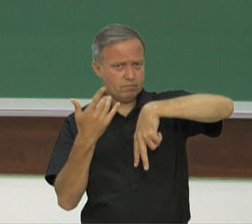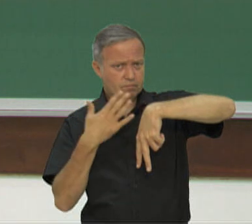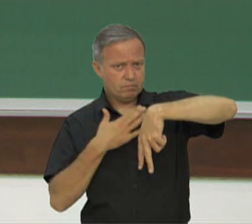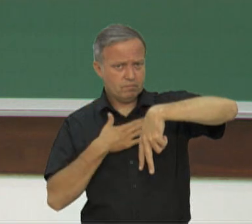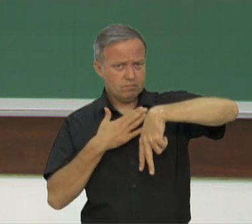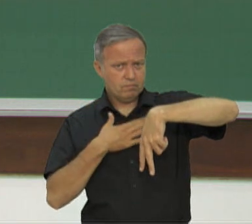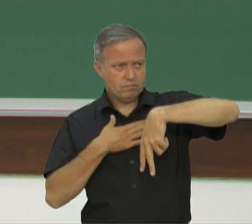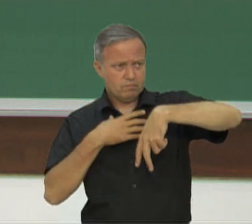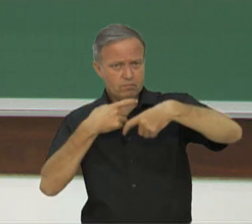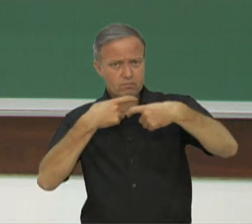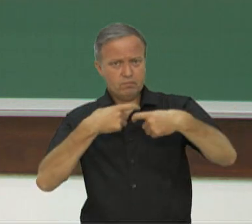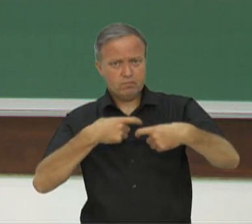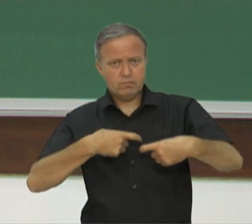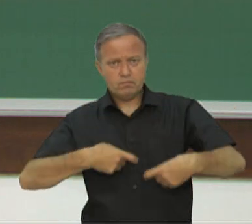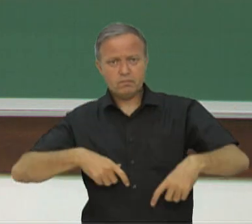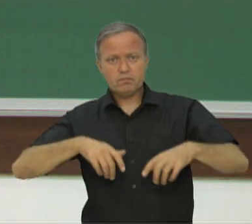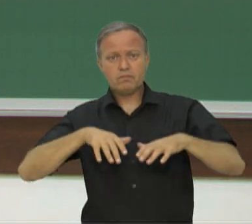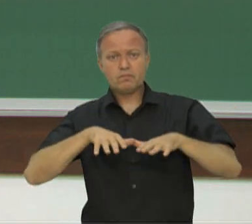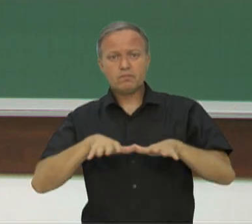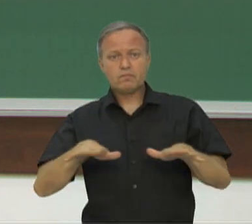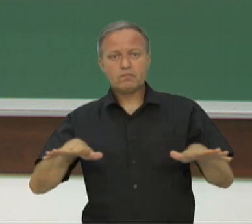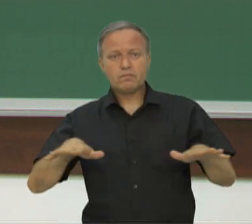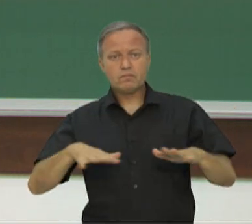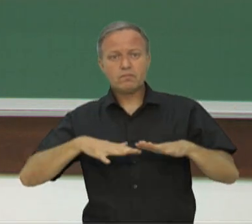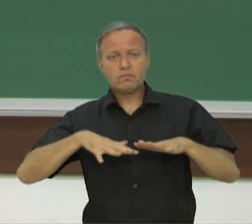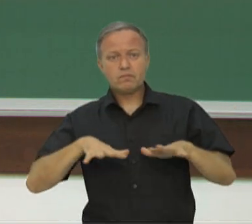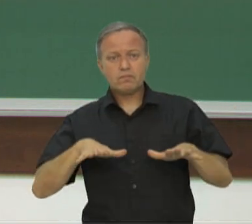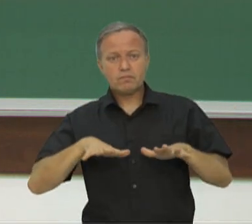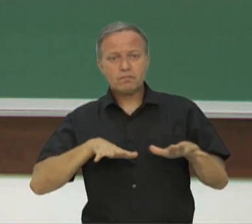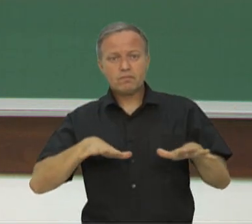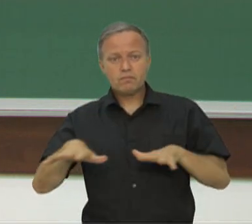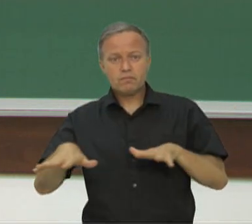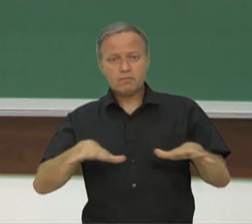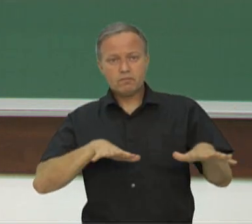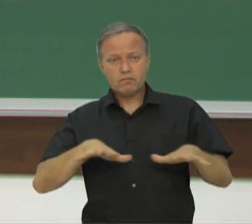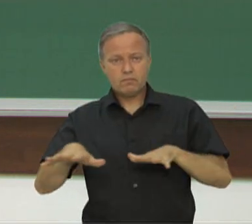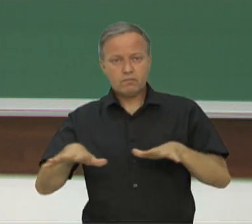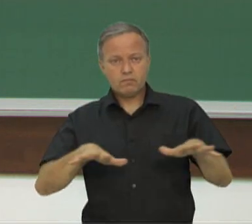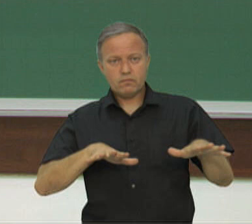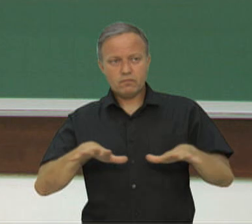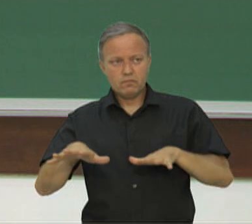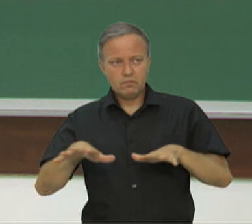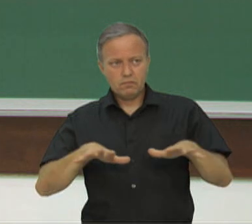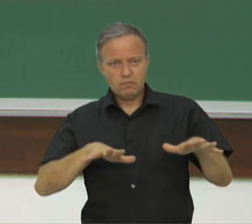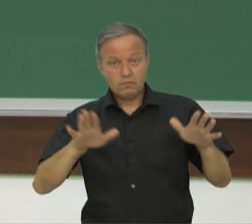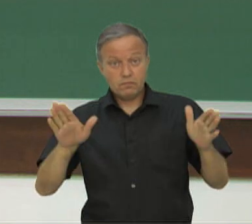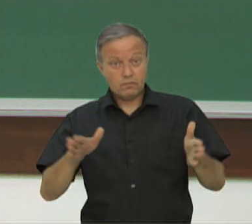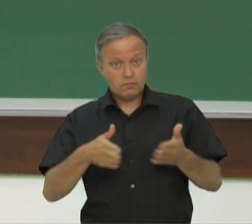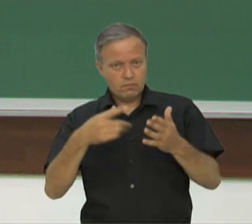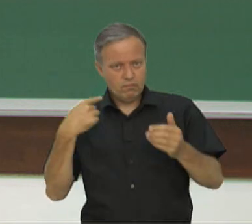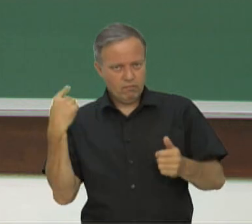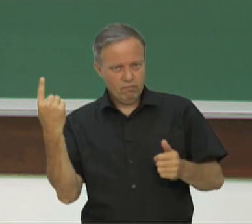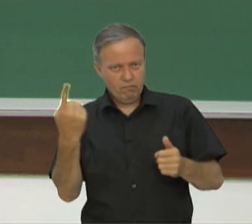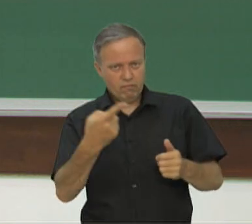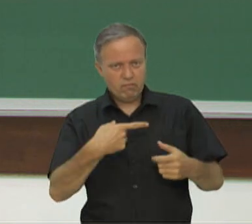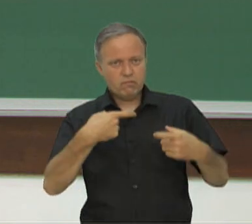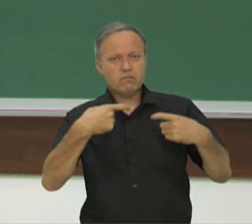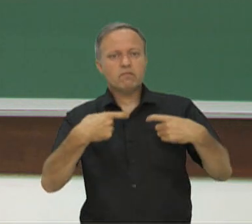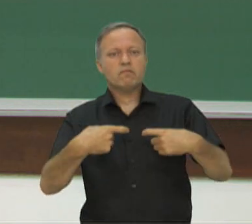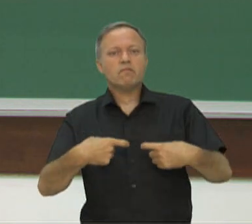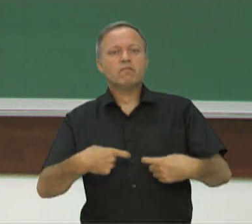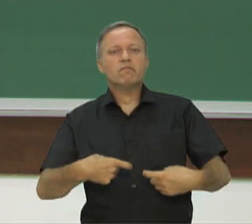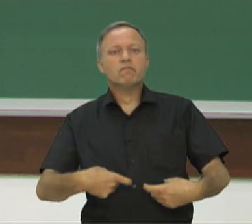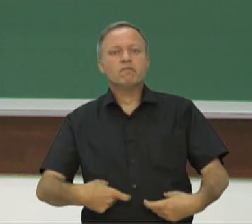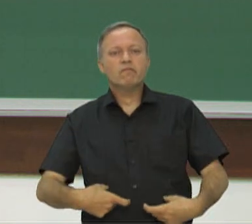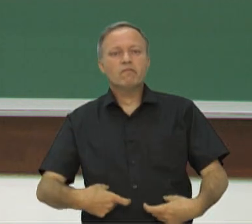corpo se movimenta e faz alguma ação. Quando a gente faz uma performance, né? Quando a